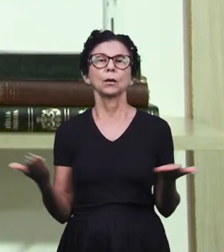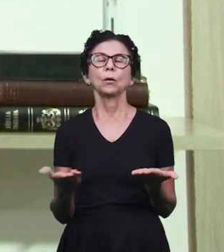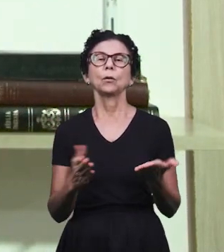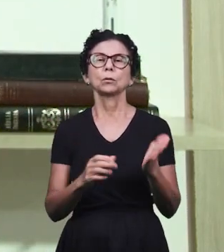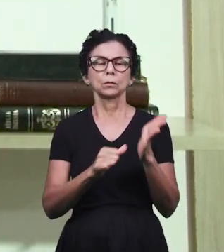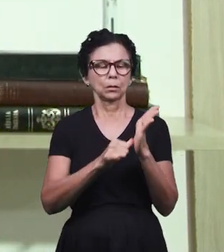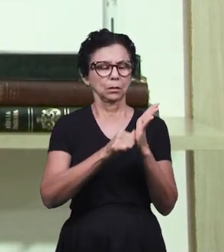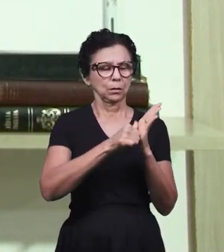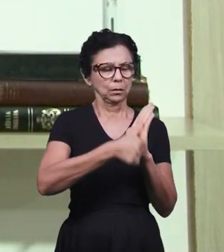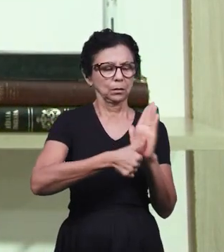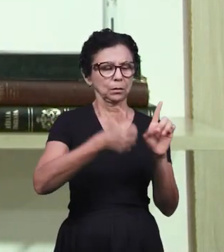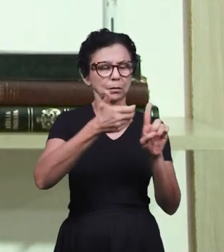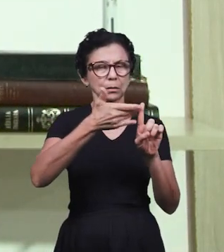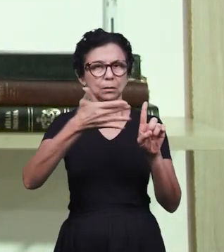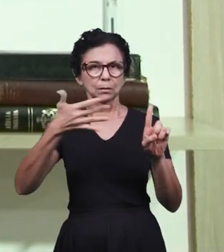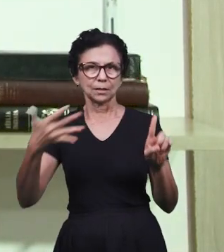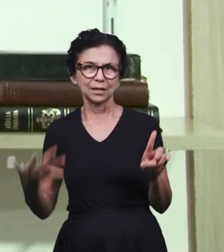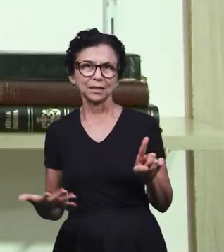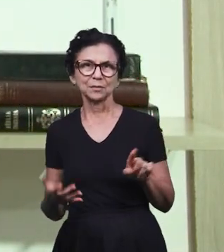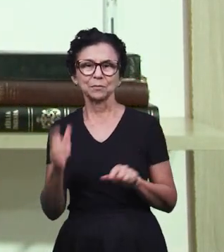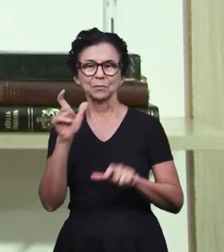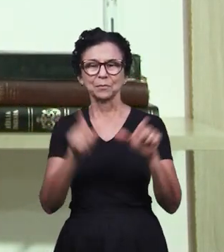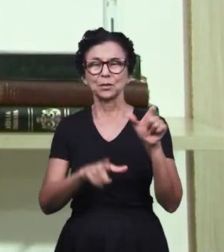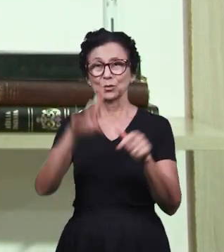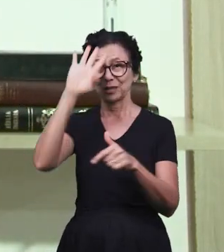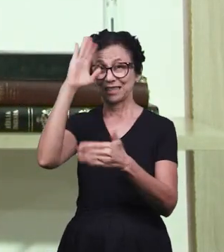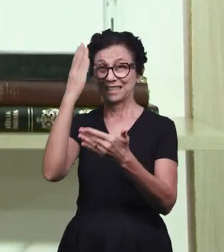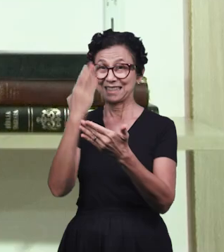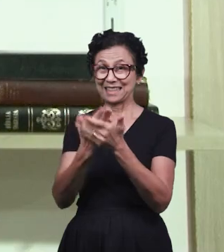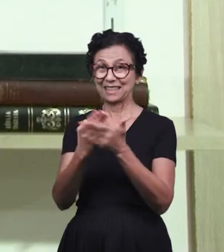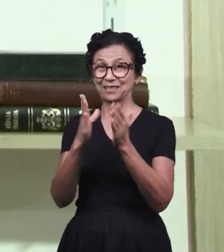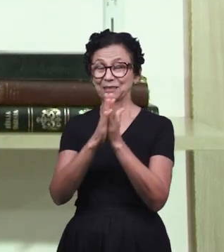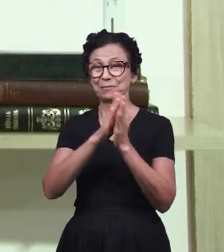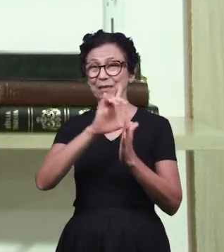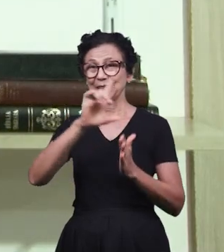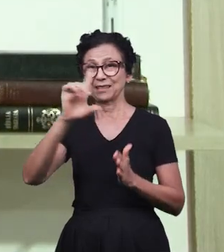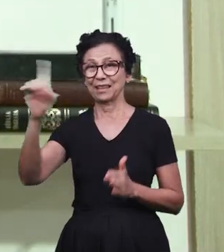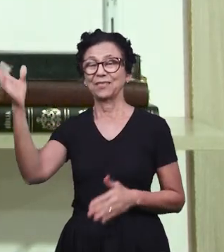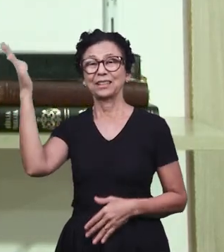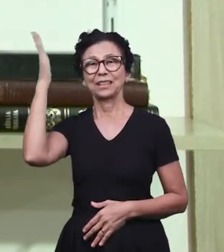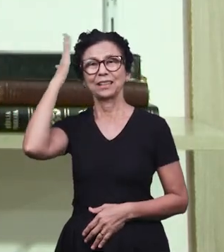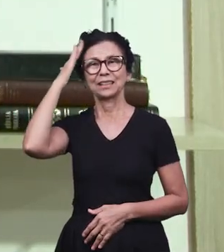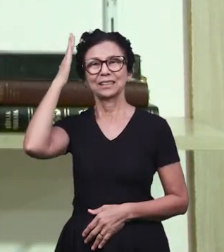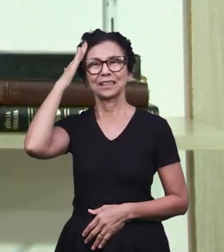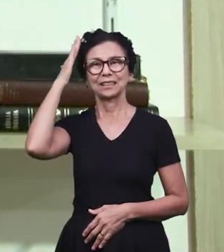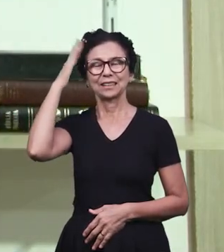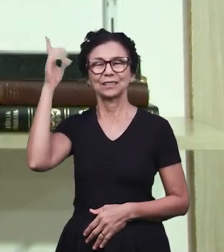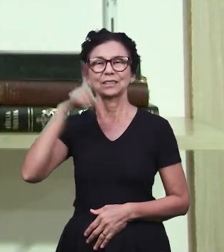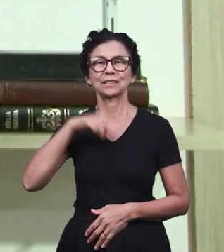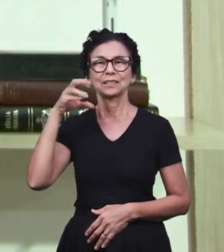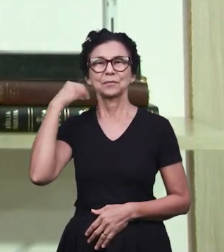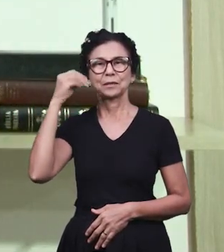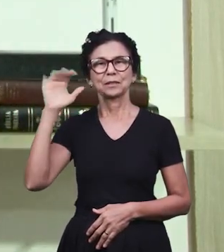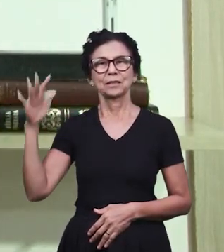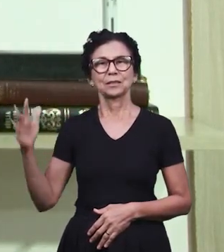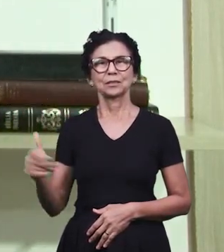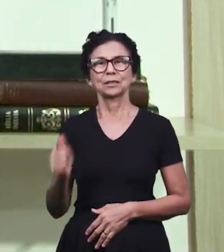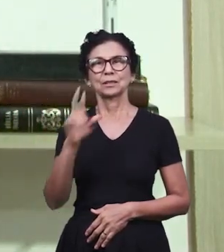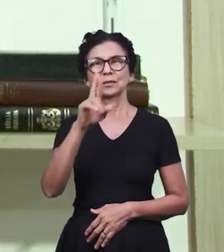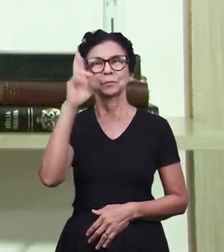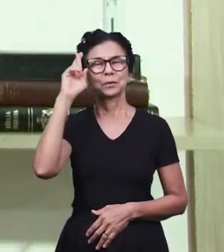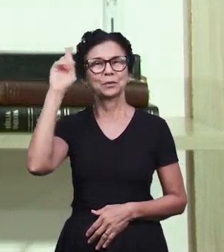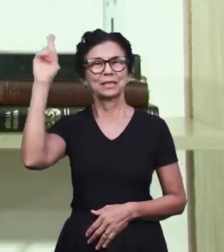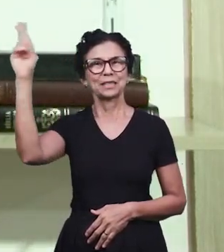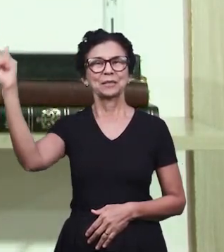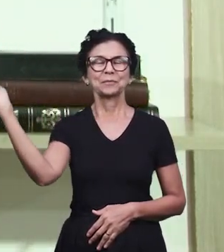trissomia 21, crendo na palavra do Senhor, entendendo e vivendo uma experiência de adoração ao Senhor.